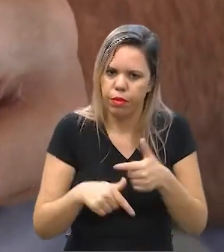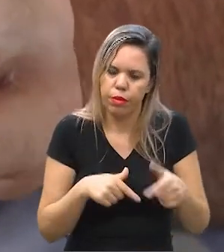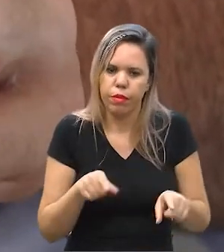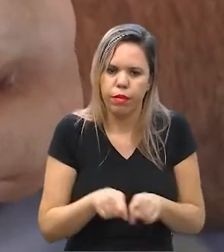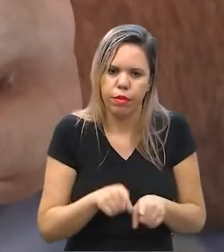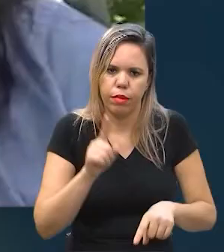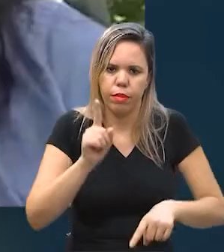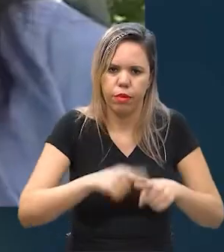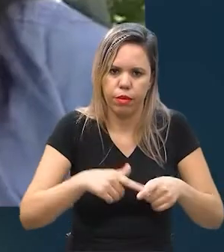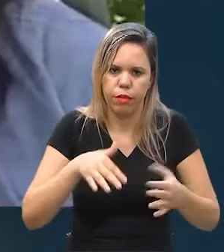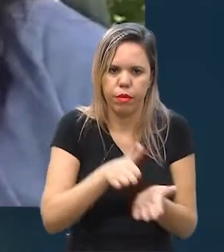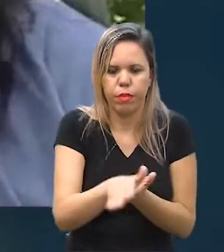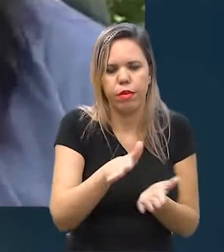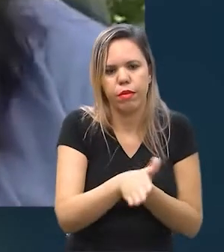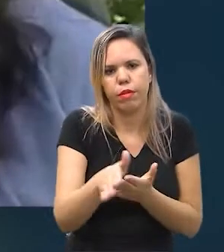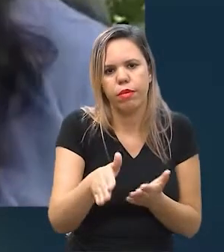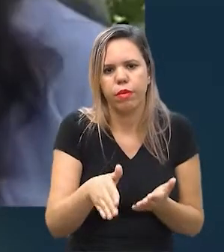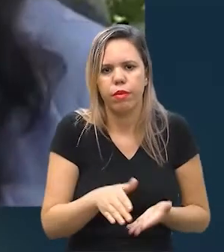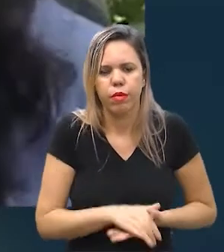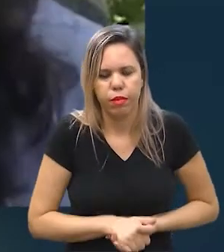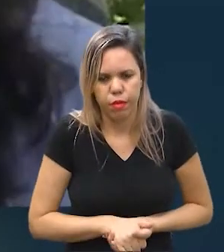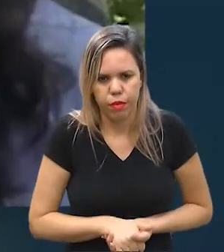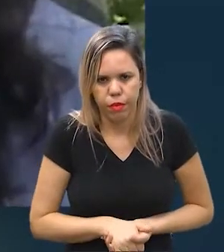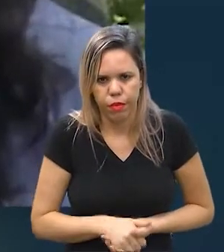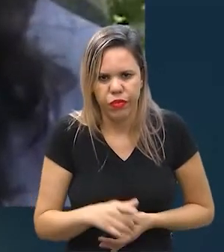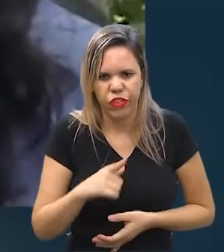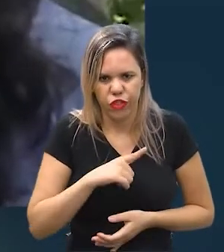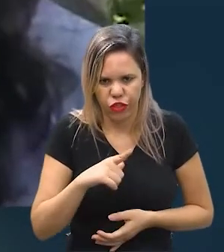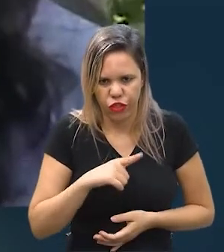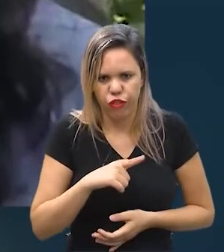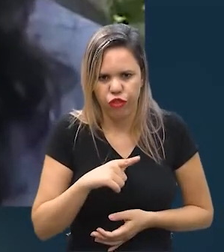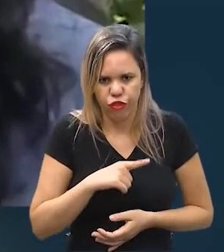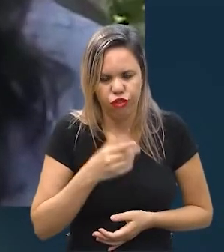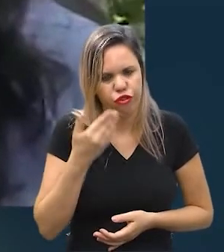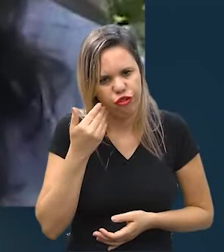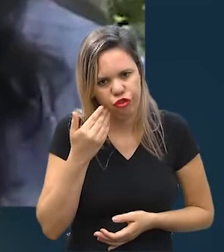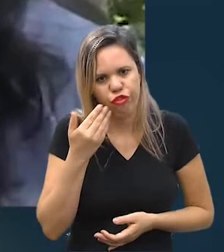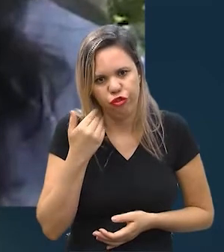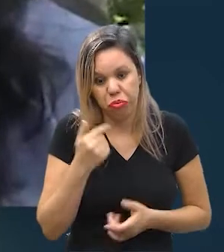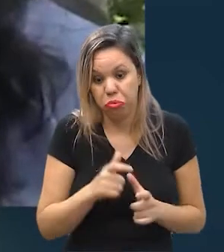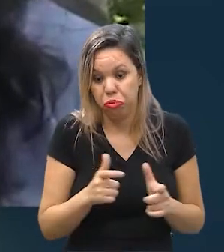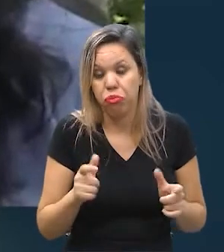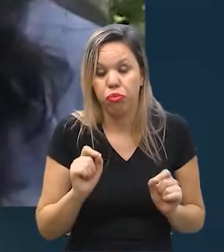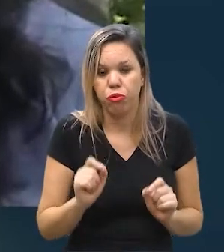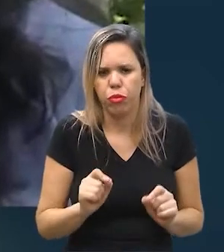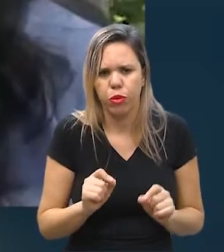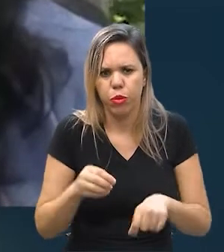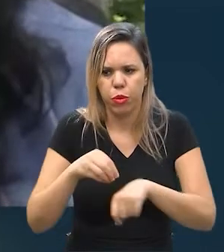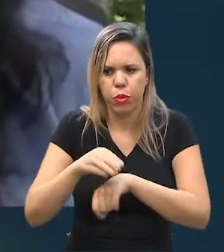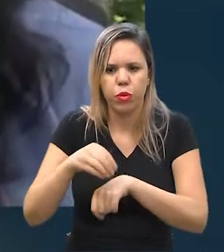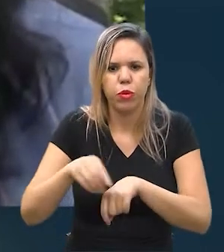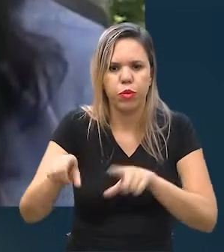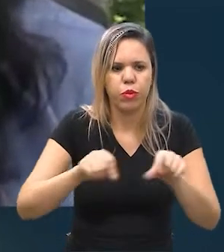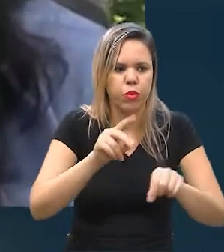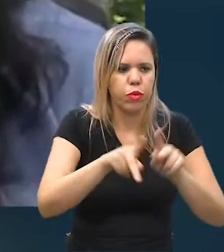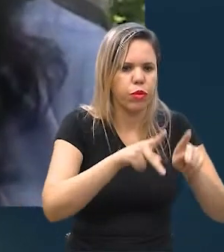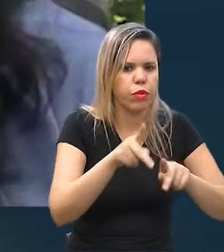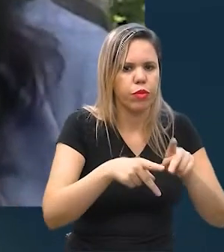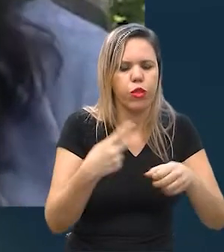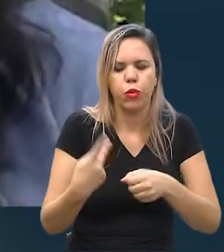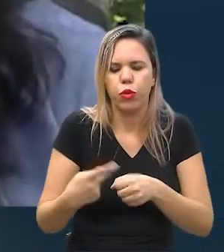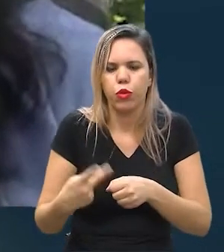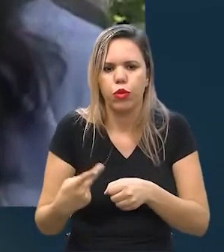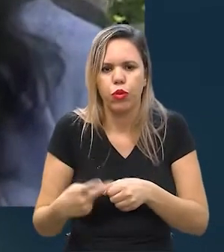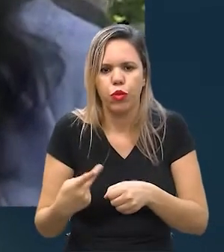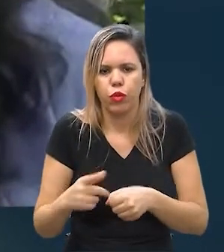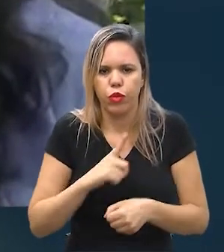com material impresso mesmo. Nós tivemos uma vantagem muito grande, que foram as indicações. O produto